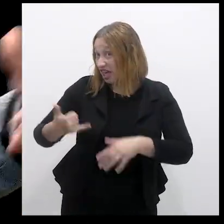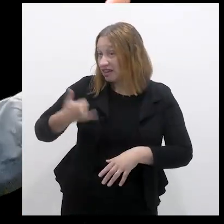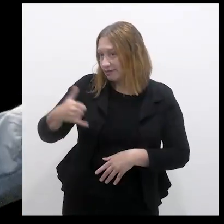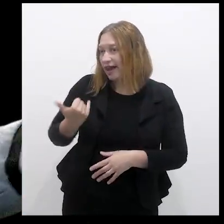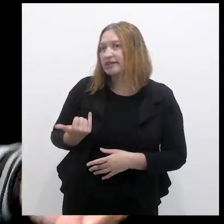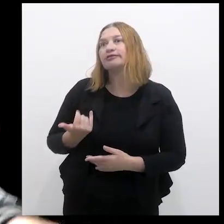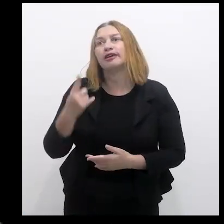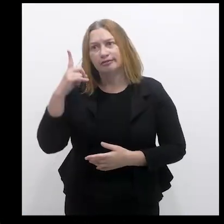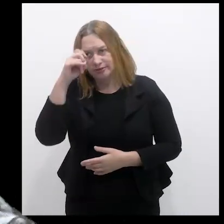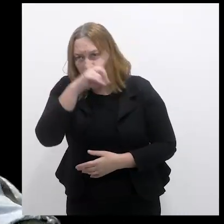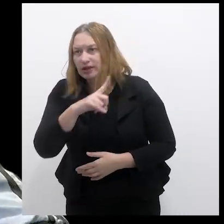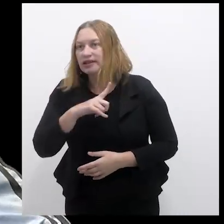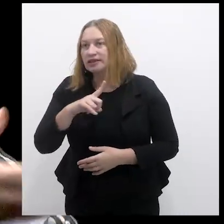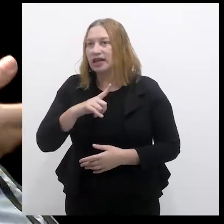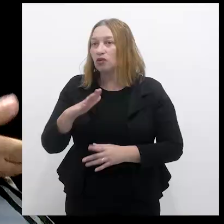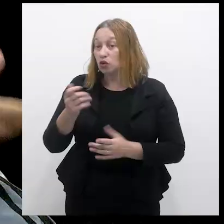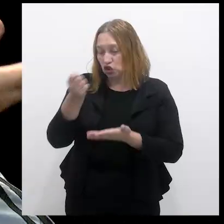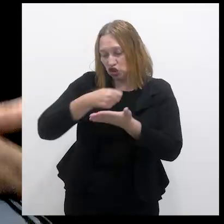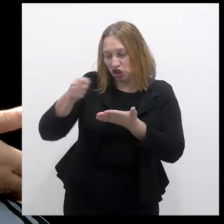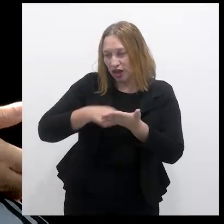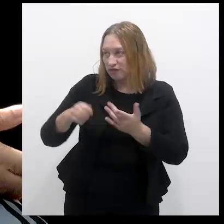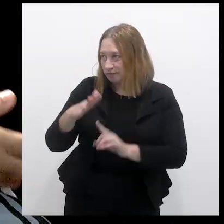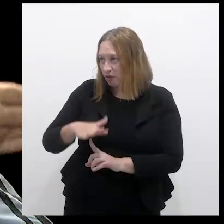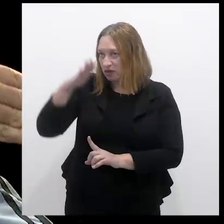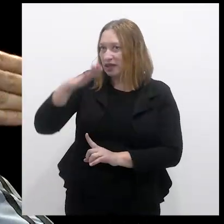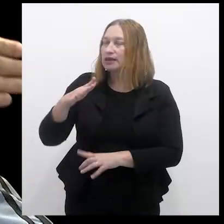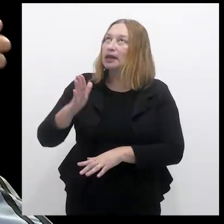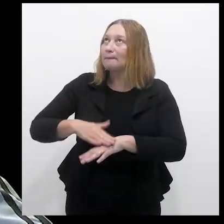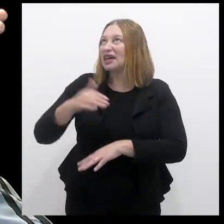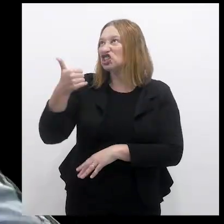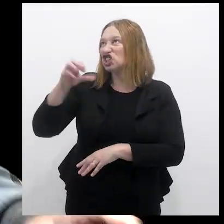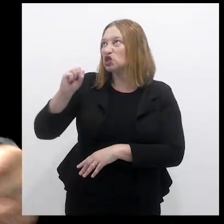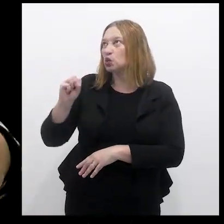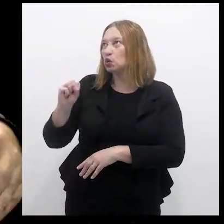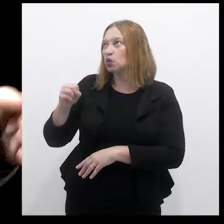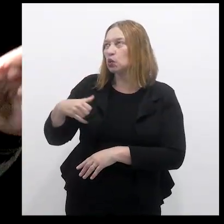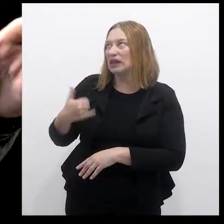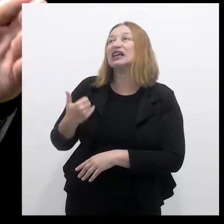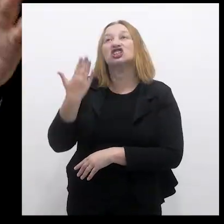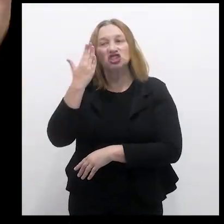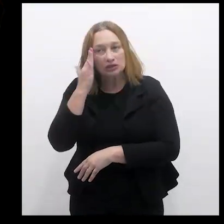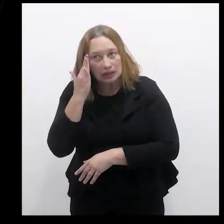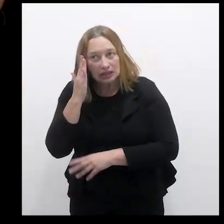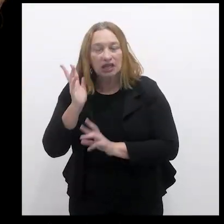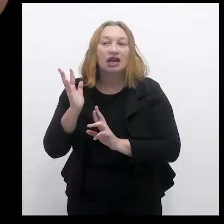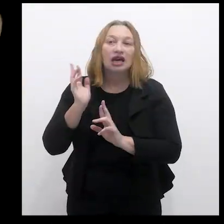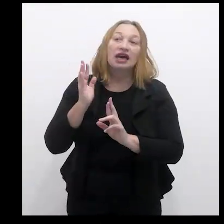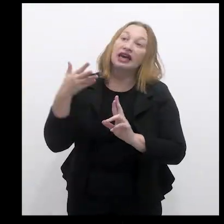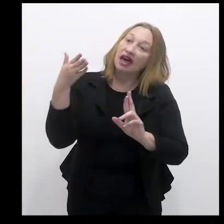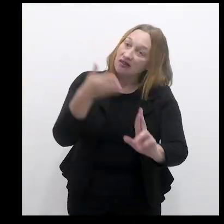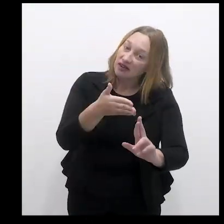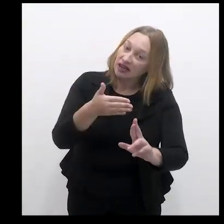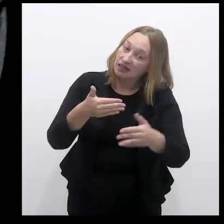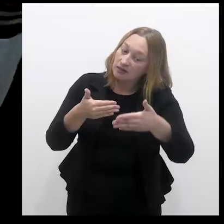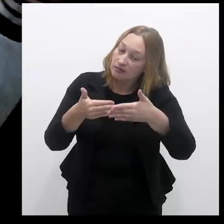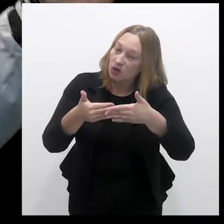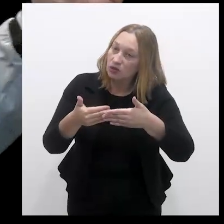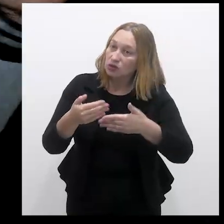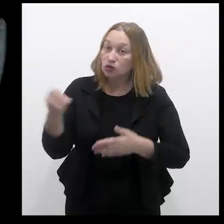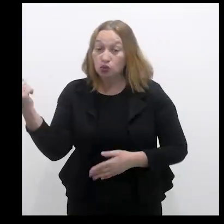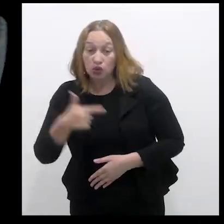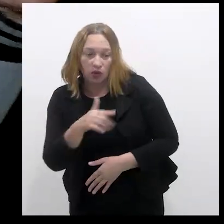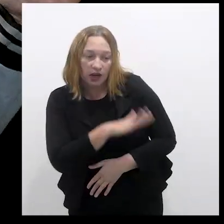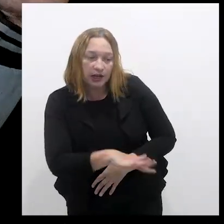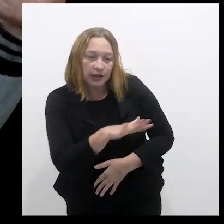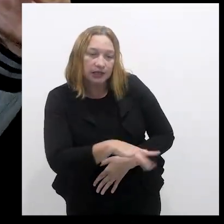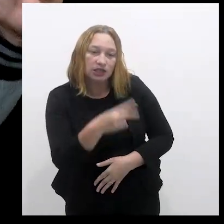de todas as idades, porque ainda tem essa dificuldade, né? Quando a gente escreve para o adulto, quando a pessoa tem mais de 18 anos, a gente entende que as referências são muito